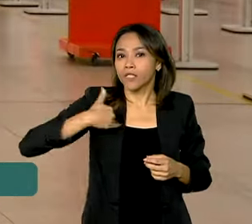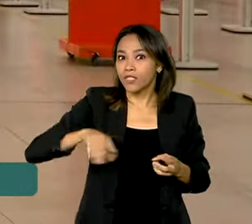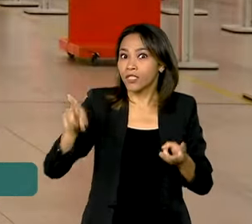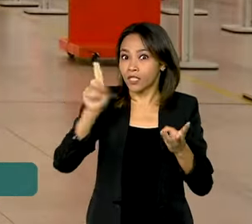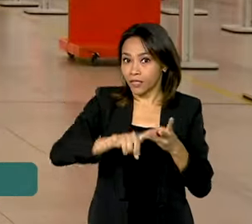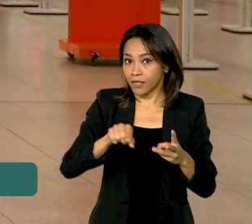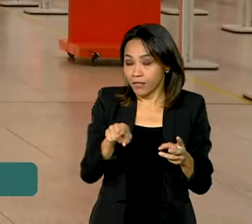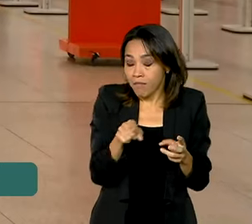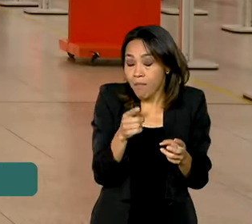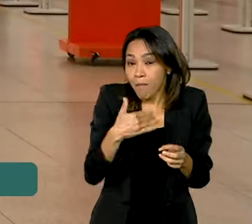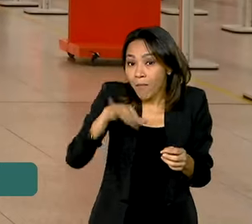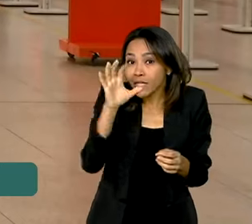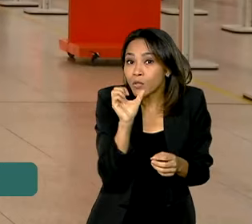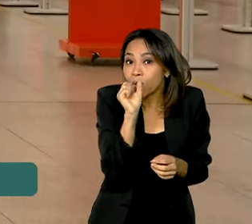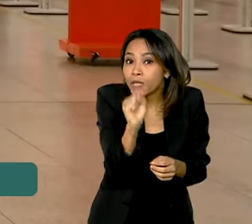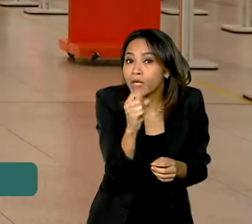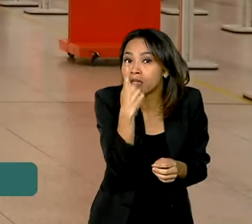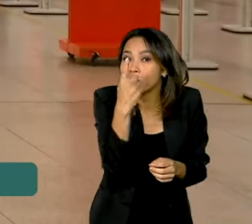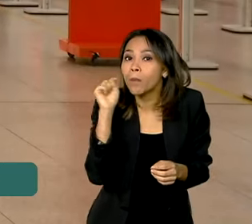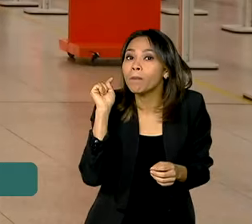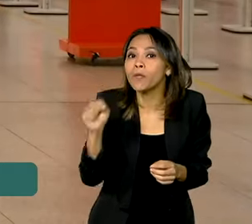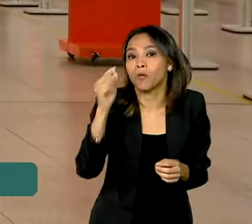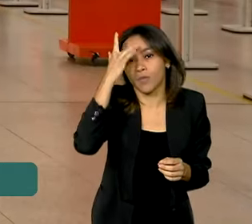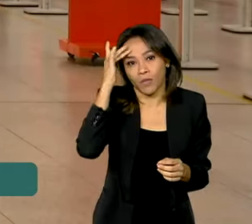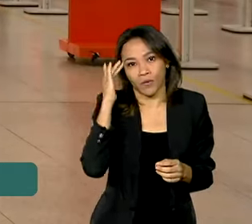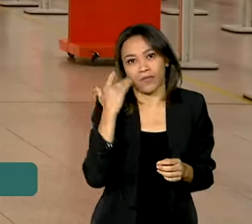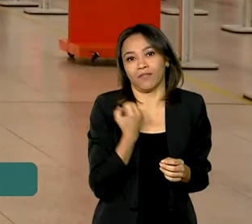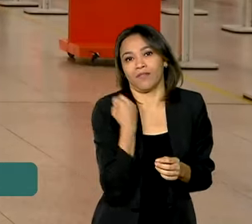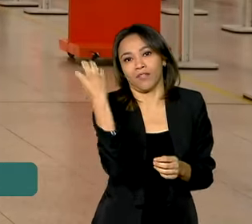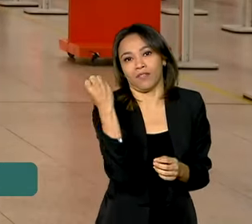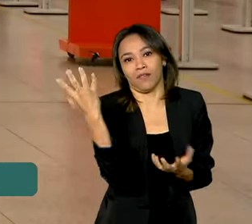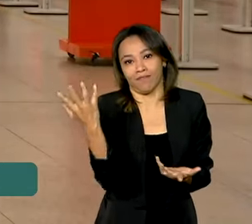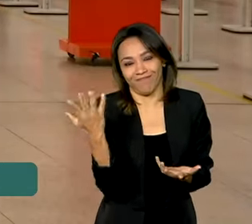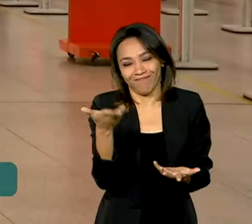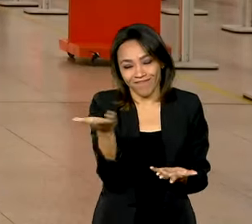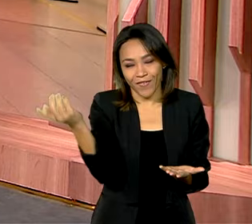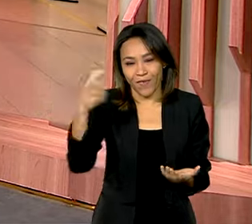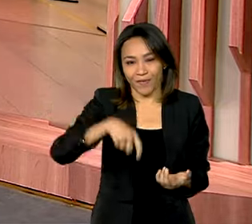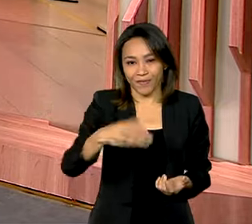essa rota mais de 81 mil passageiros. A gente volta com você,